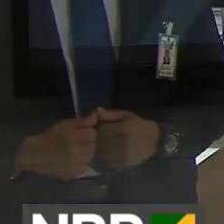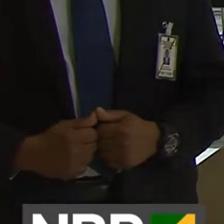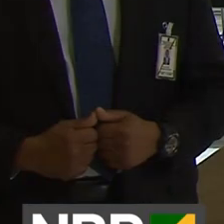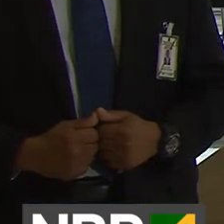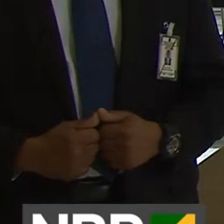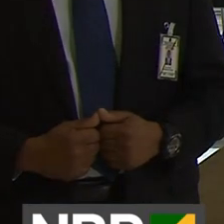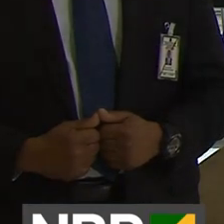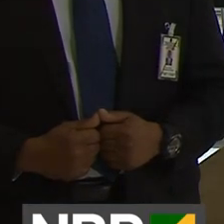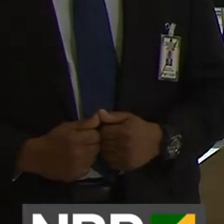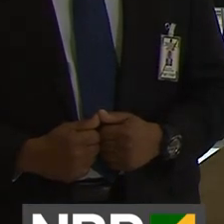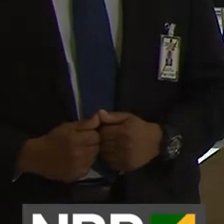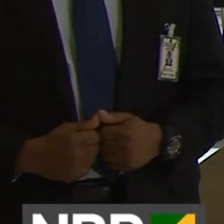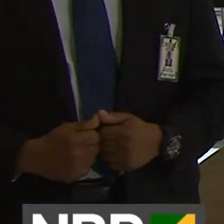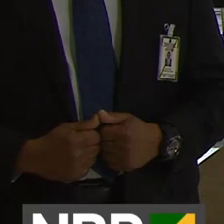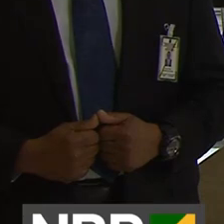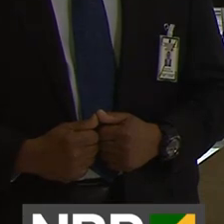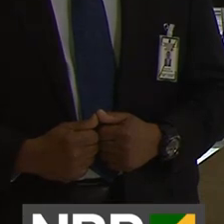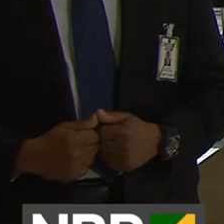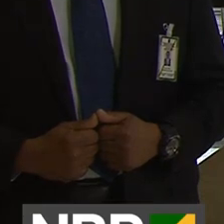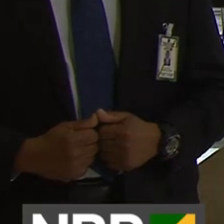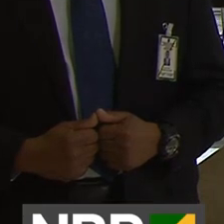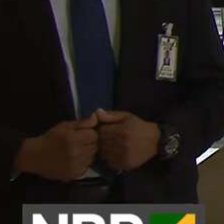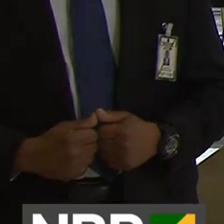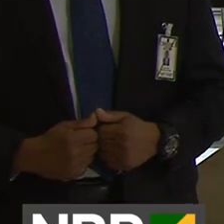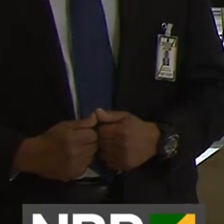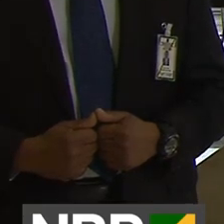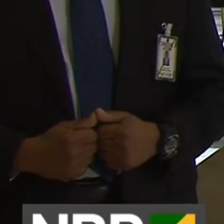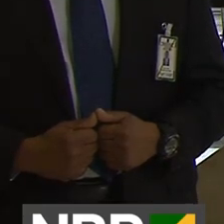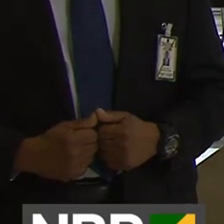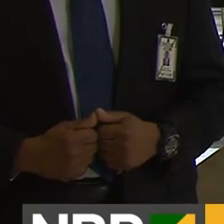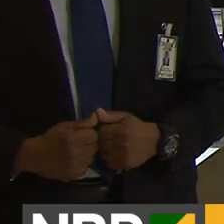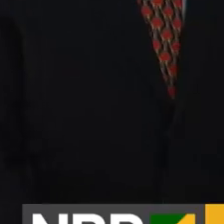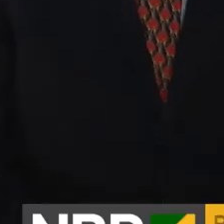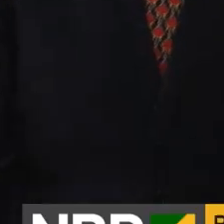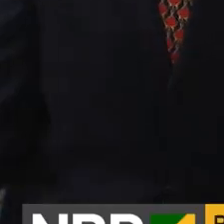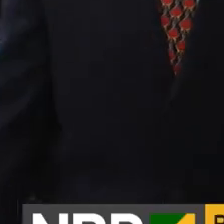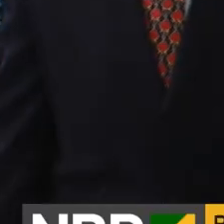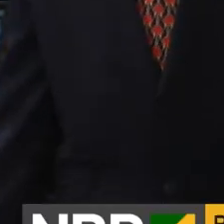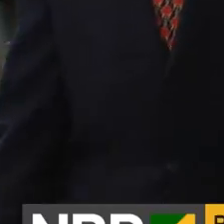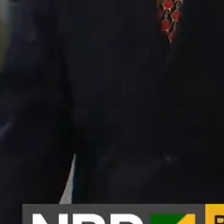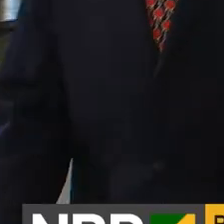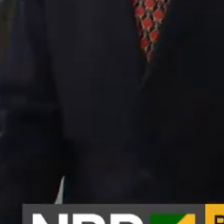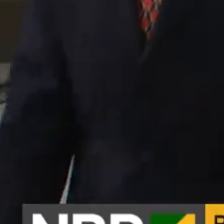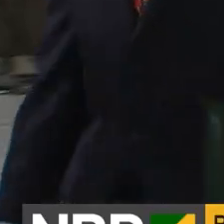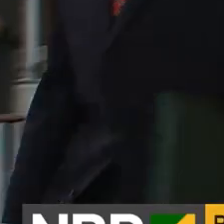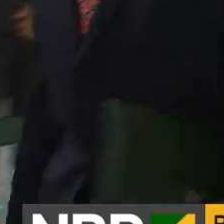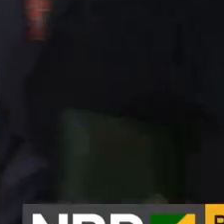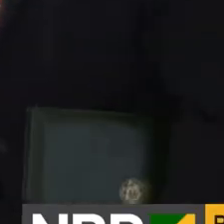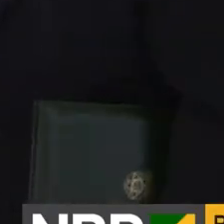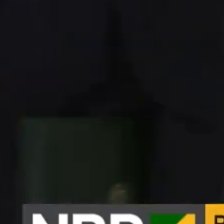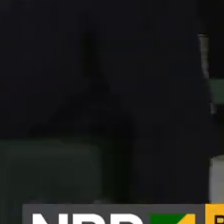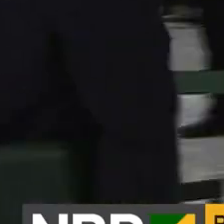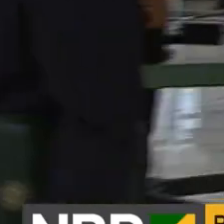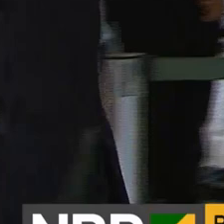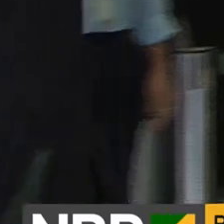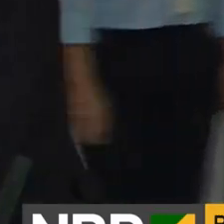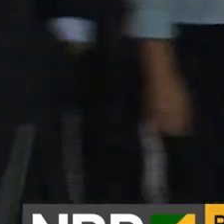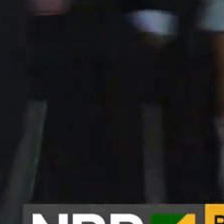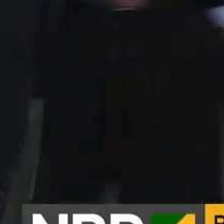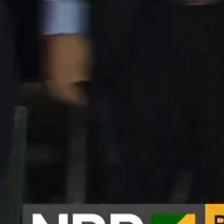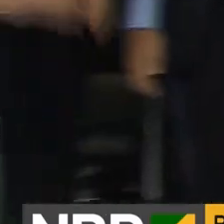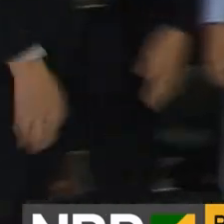decreto que reconhece os supermercados como serviço essencial à economia. Acompanhe.